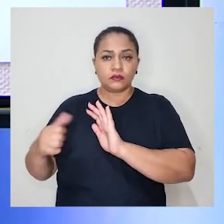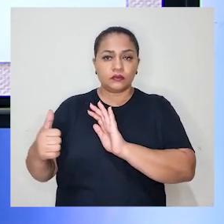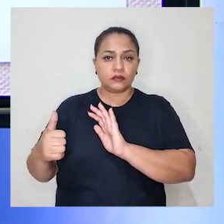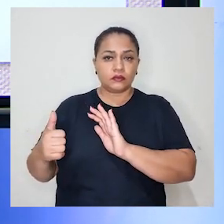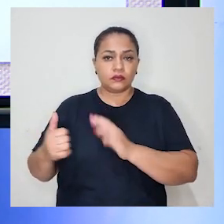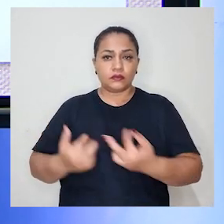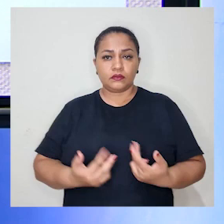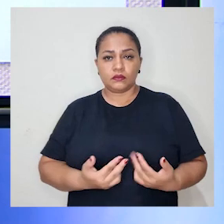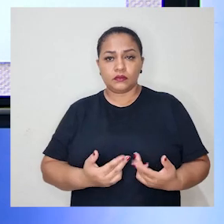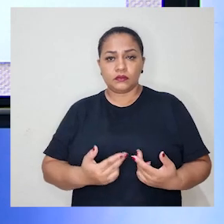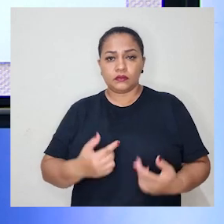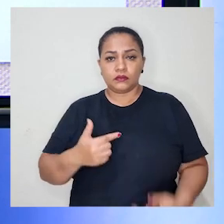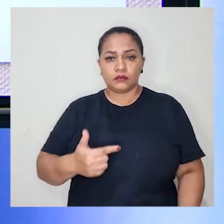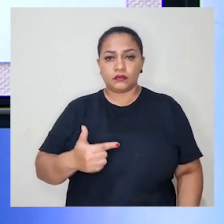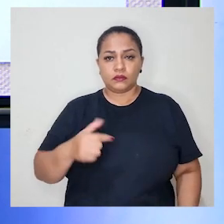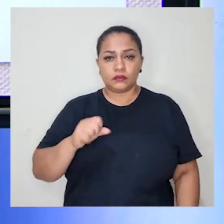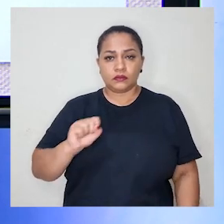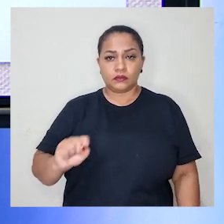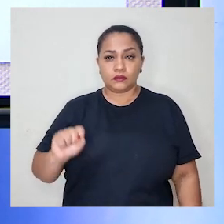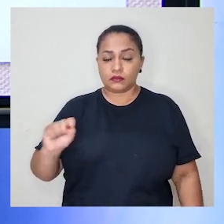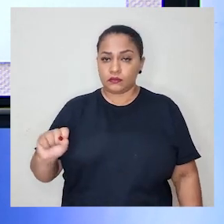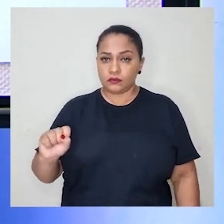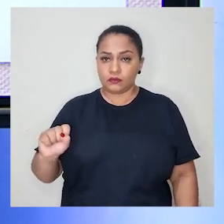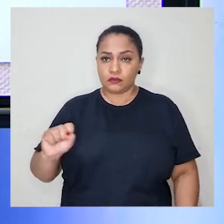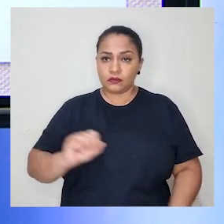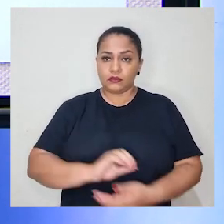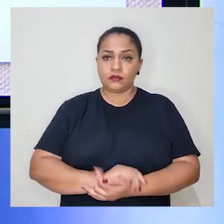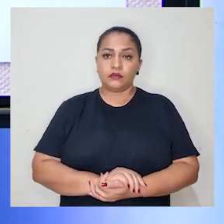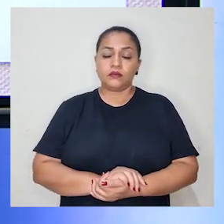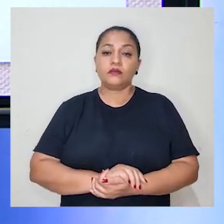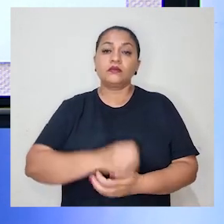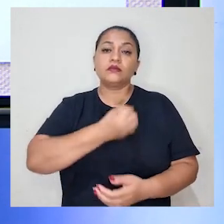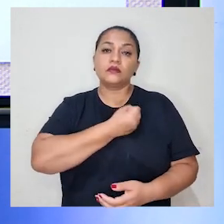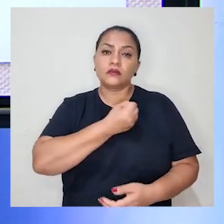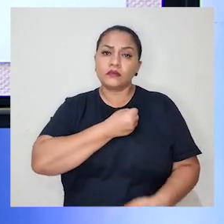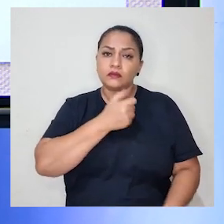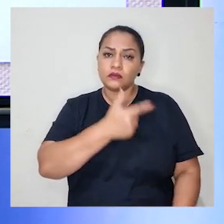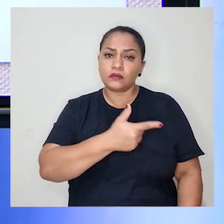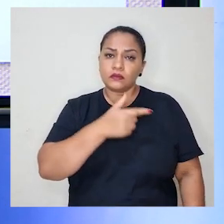1 dá 288.